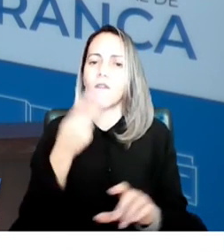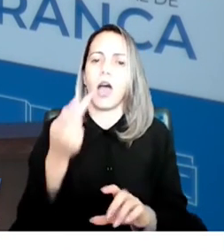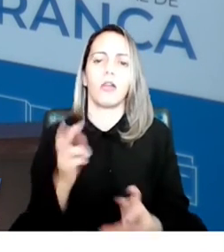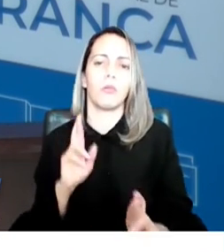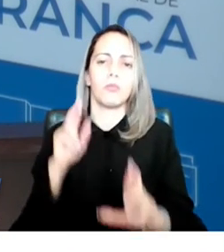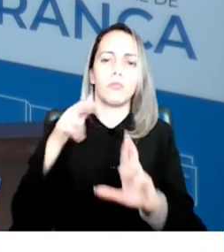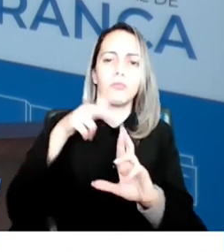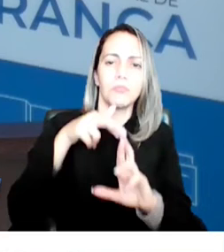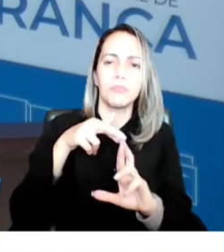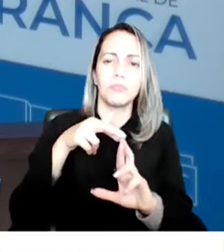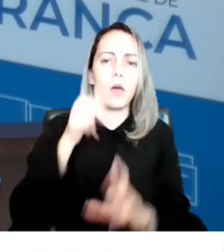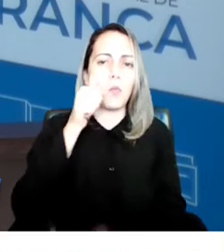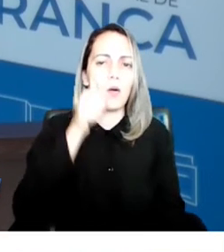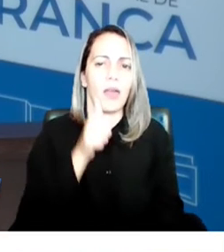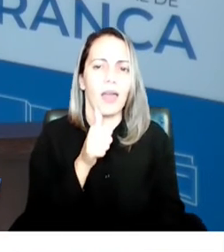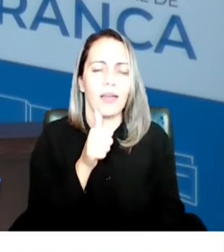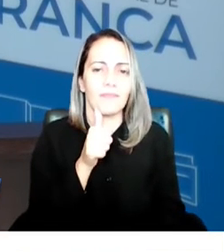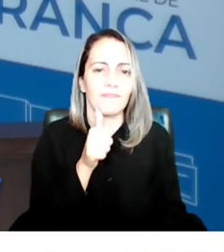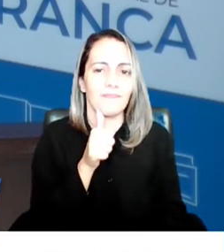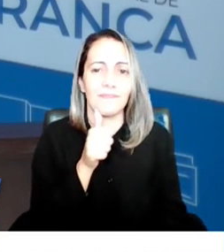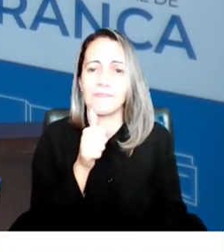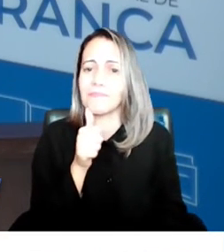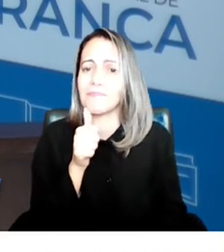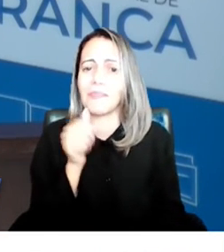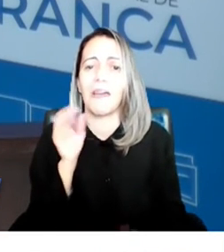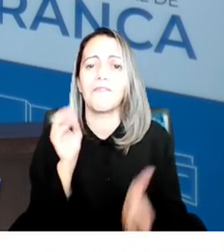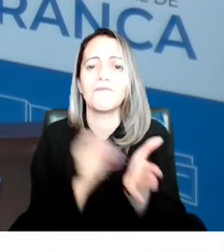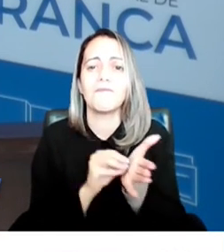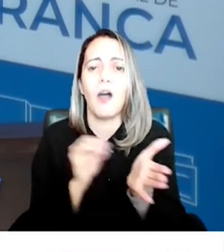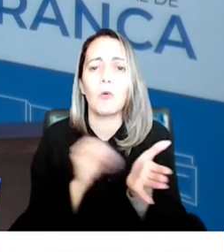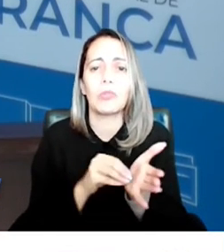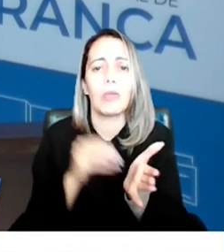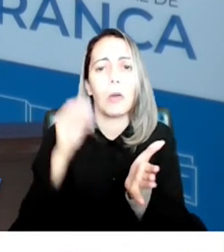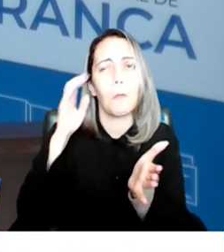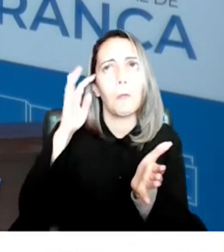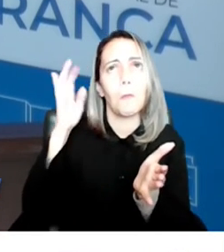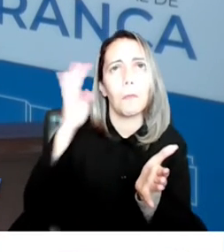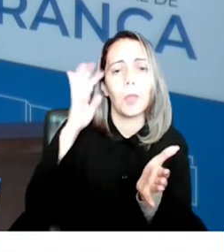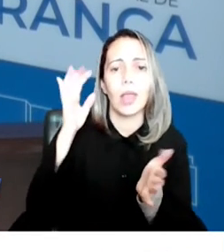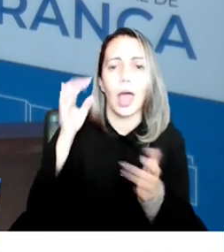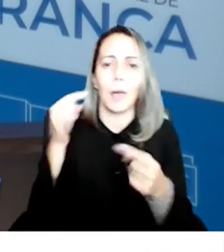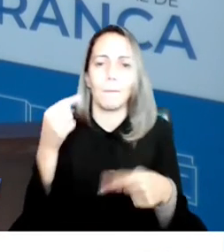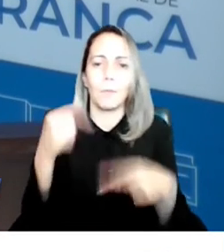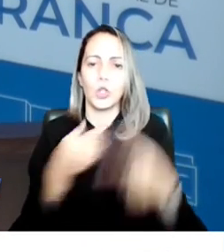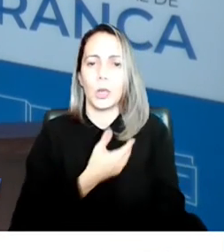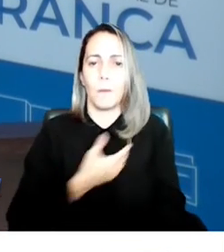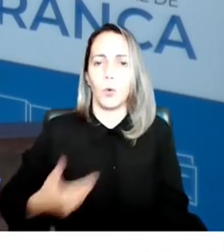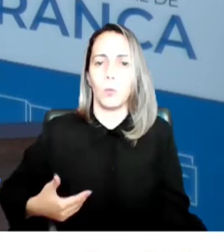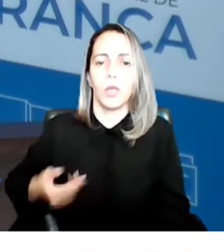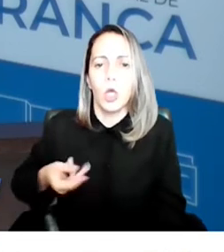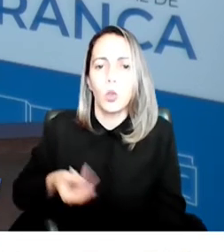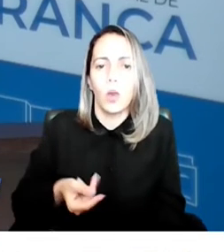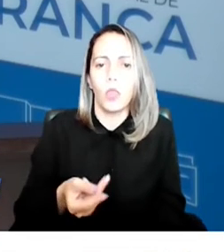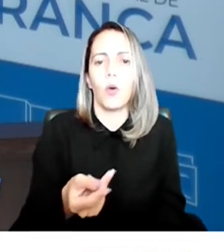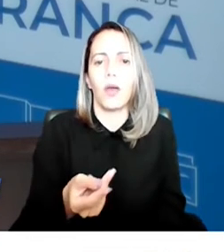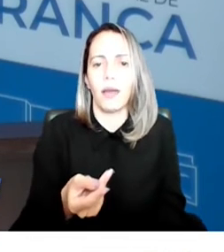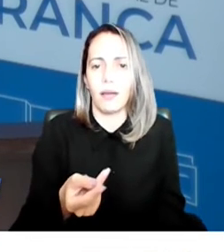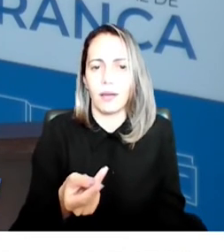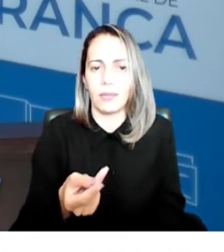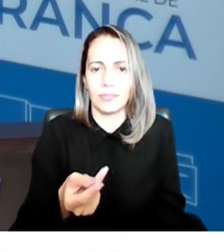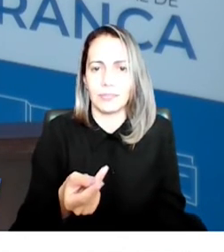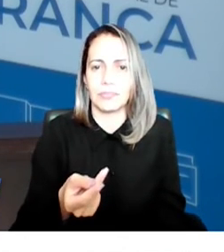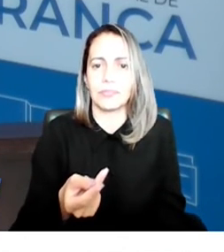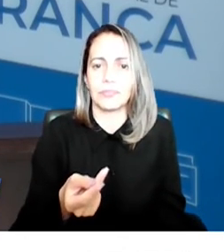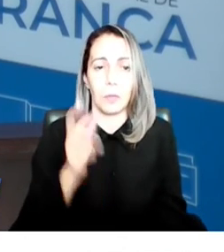precisa articular os nossos trabalhos. E é em nome das mulheres, das famílias, de todas as crianças, e quando se falam